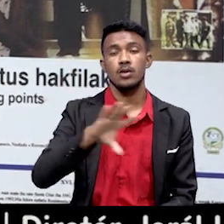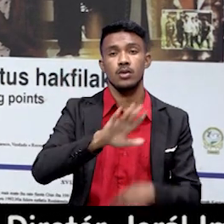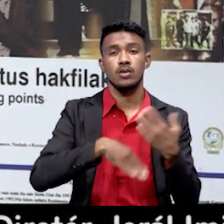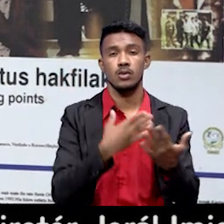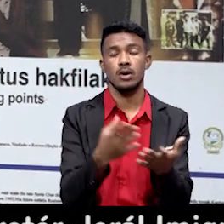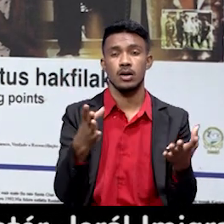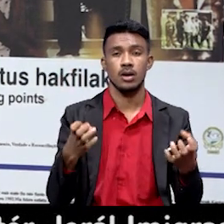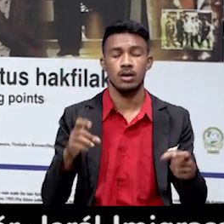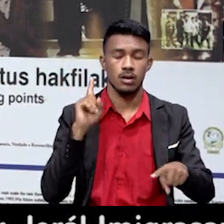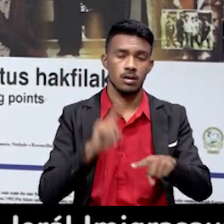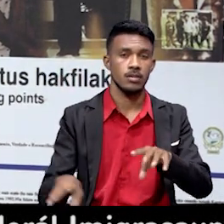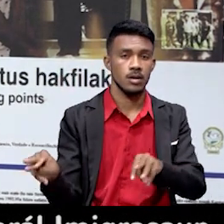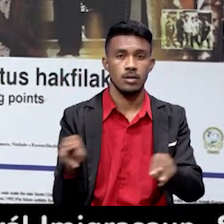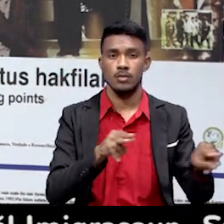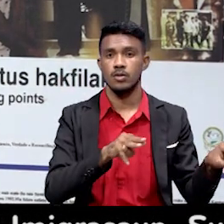E